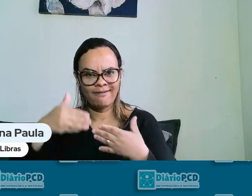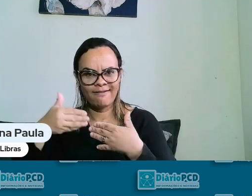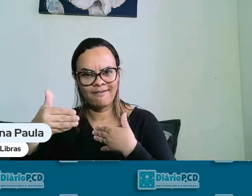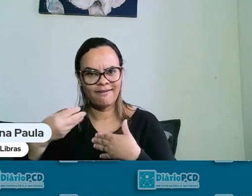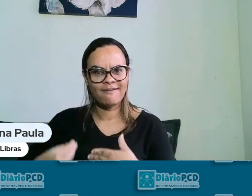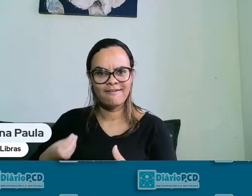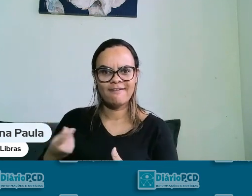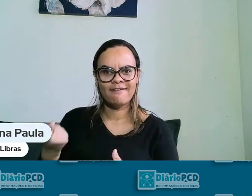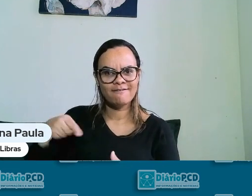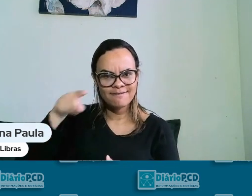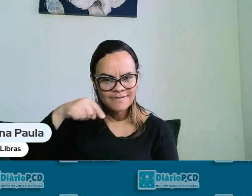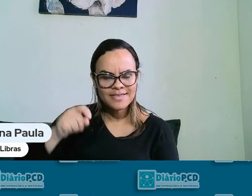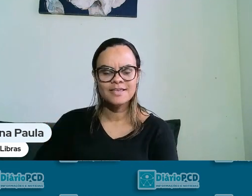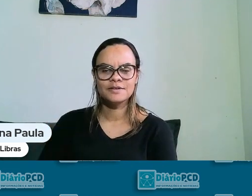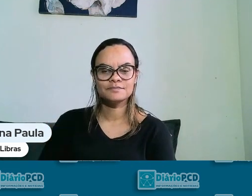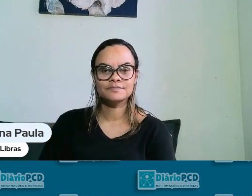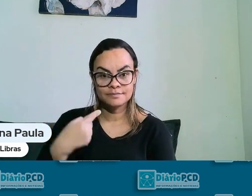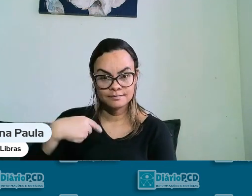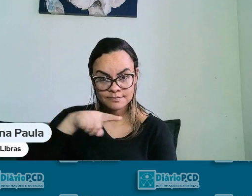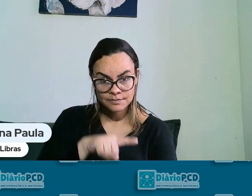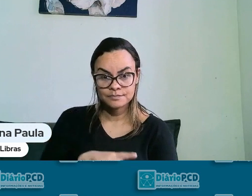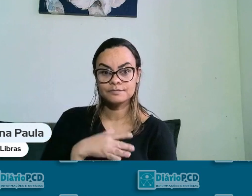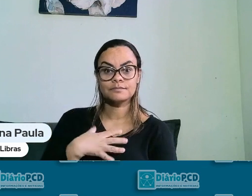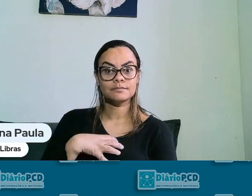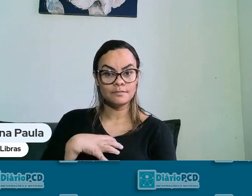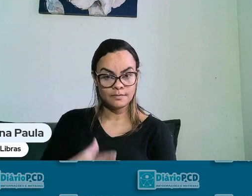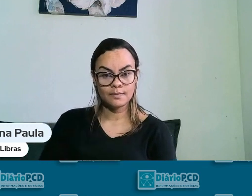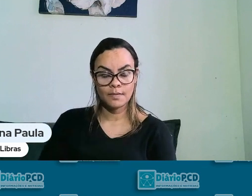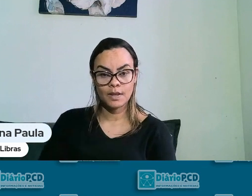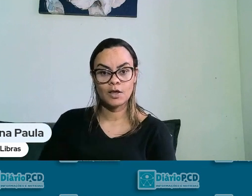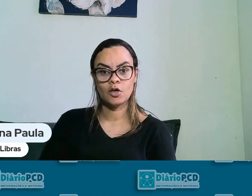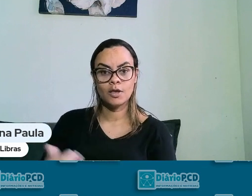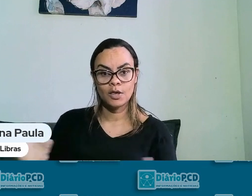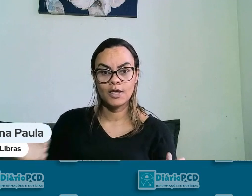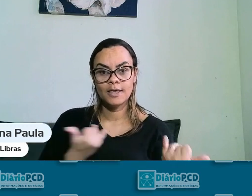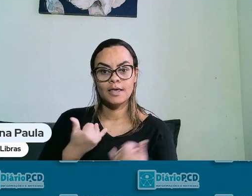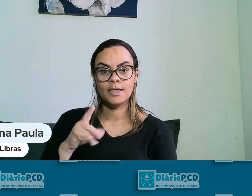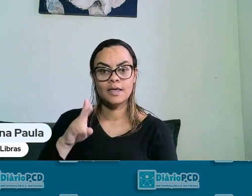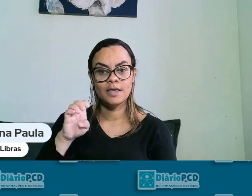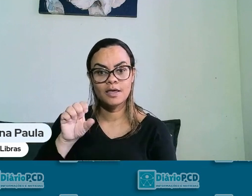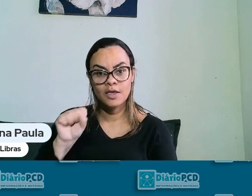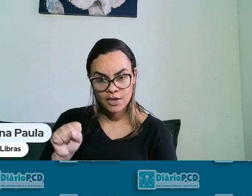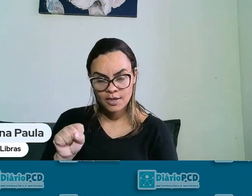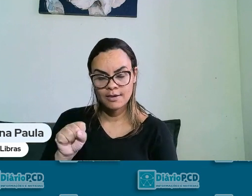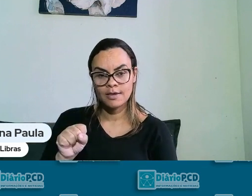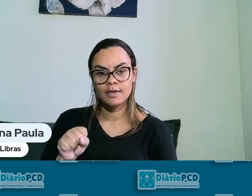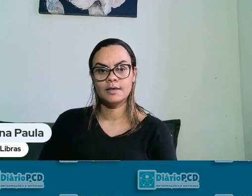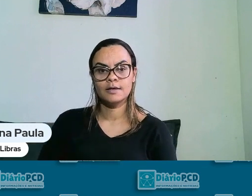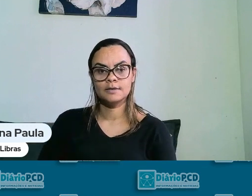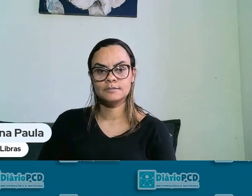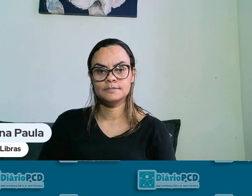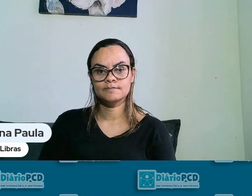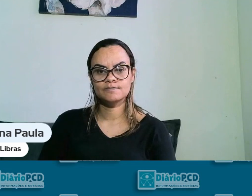de tudo, você vai ouvir o professor Ives Gandra da Silva Martins. Isso